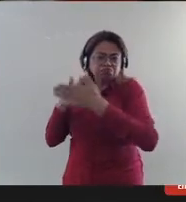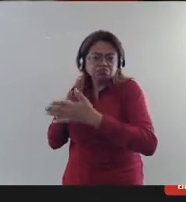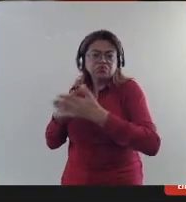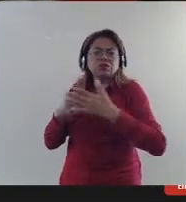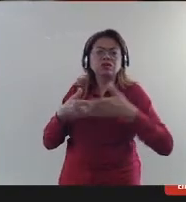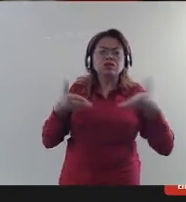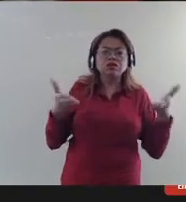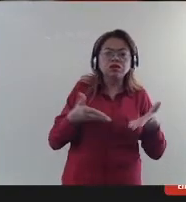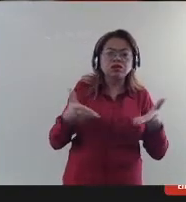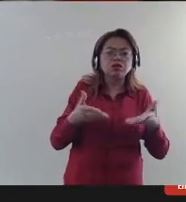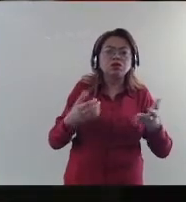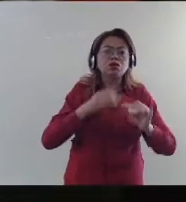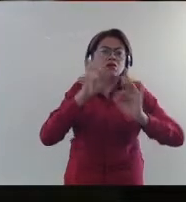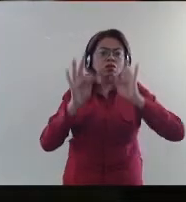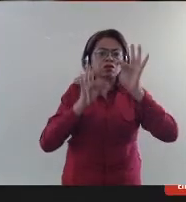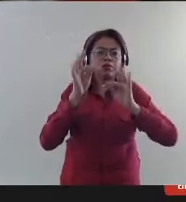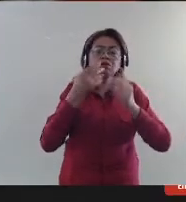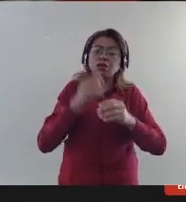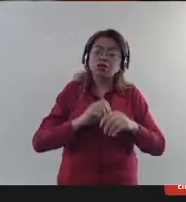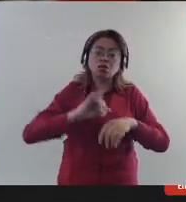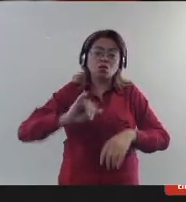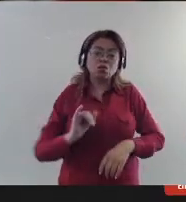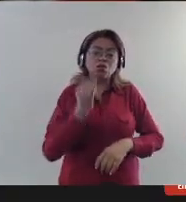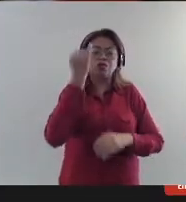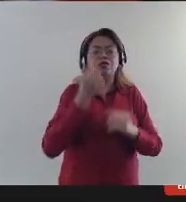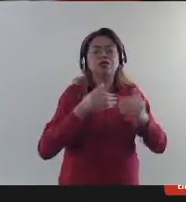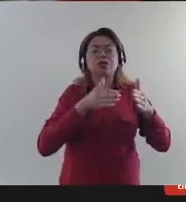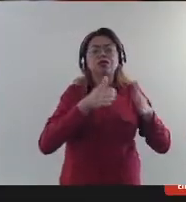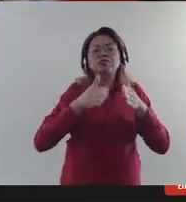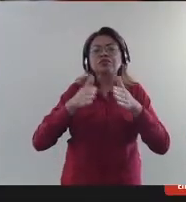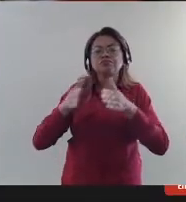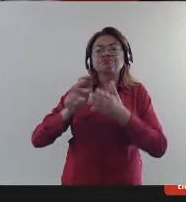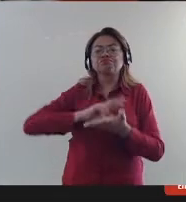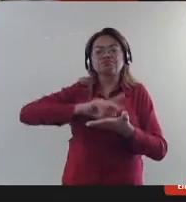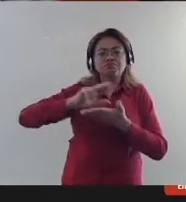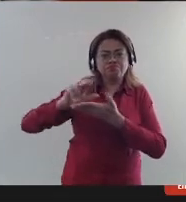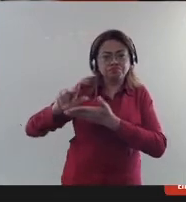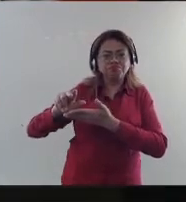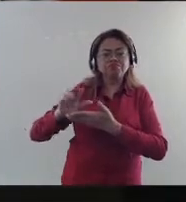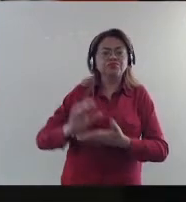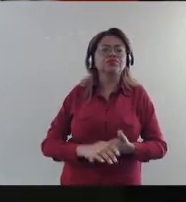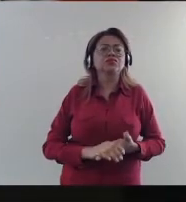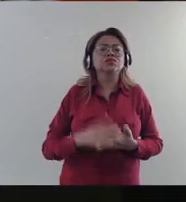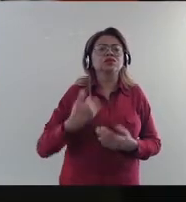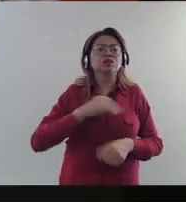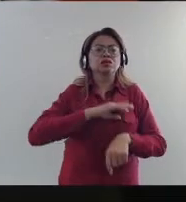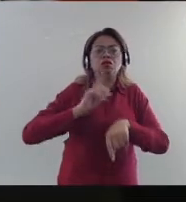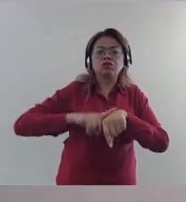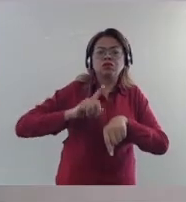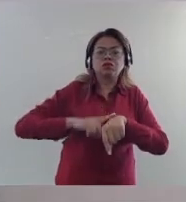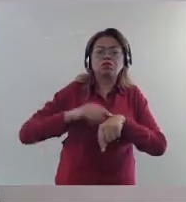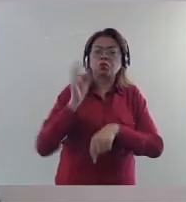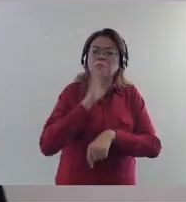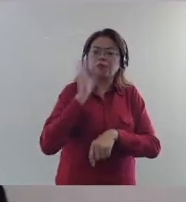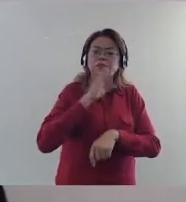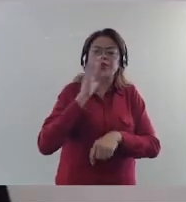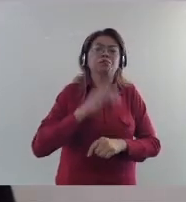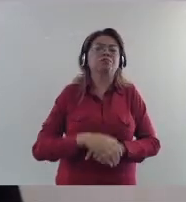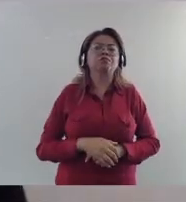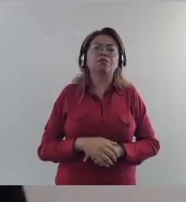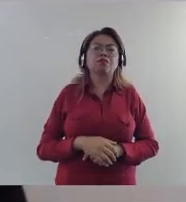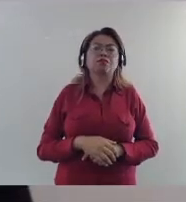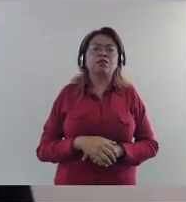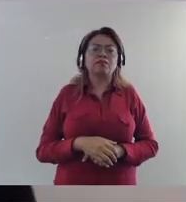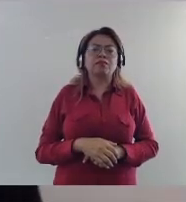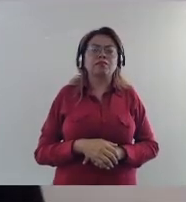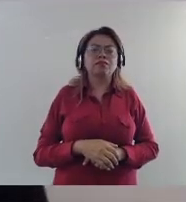não tinha essa oportunidade. Vou dar uma acelerada aqui, viu, Zabalho? Que o nosso tempo é... Vai lá. Curtíssimo. Tem